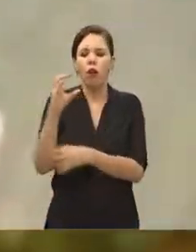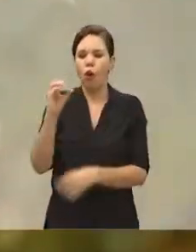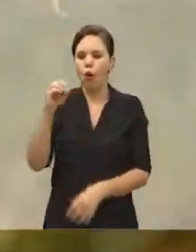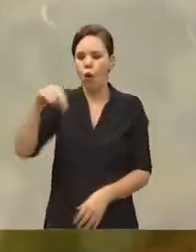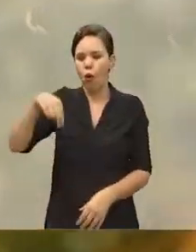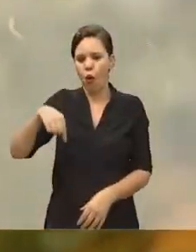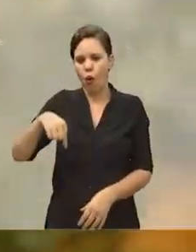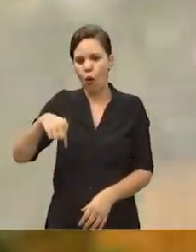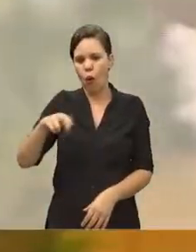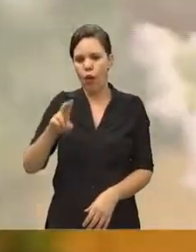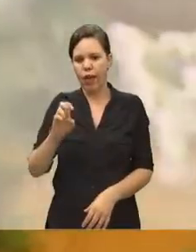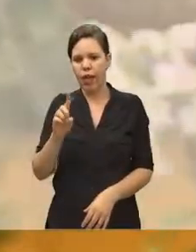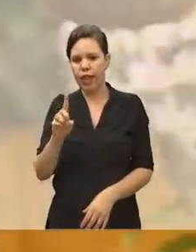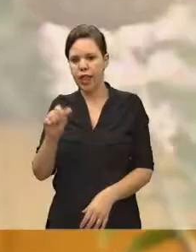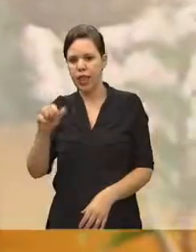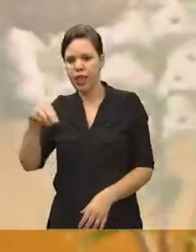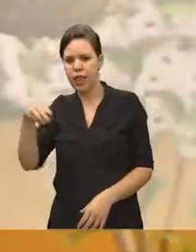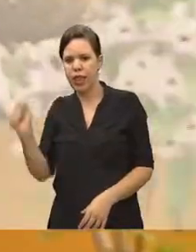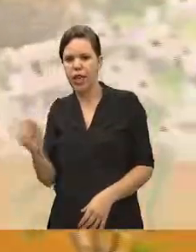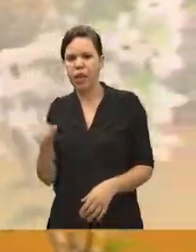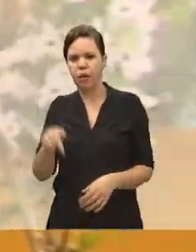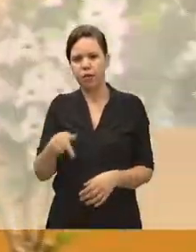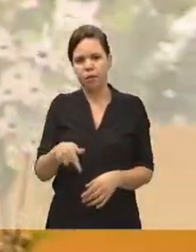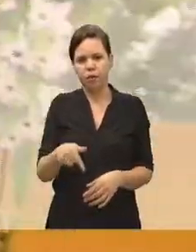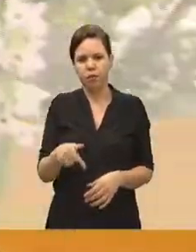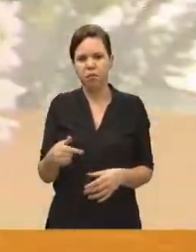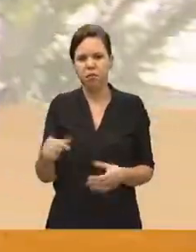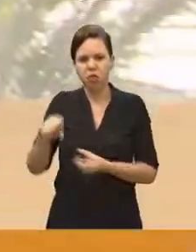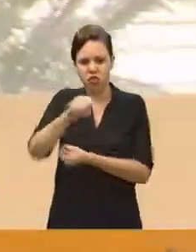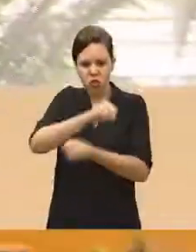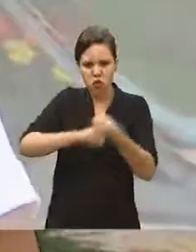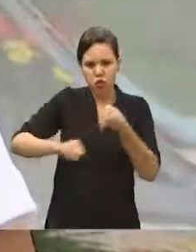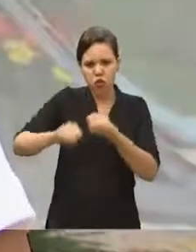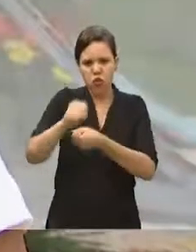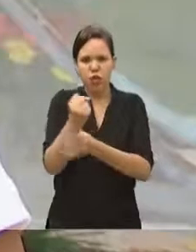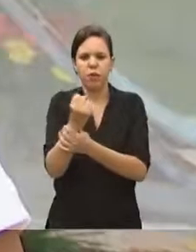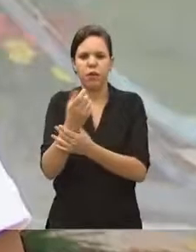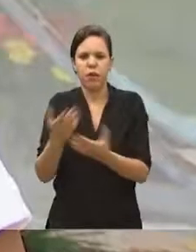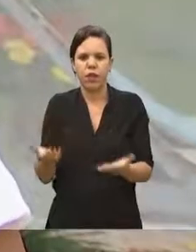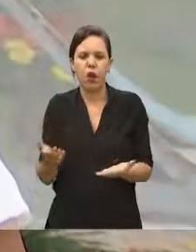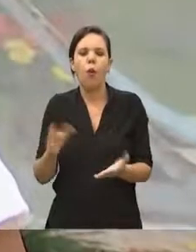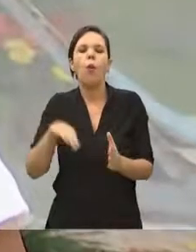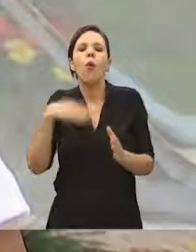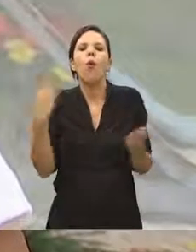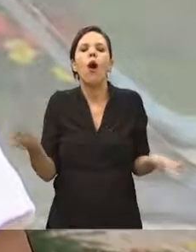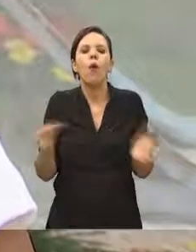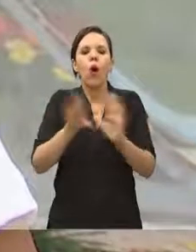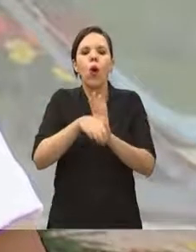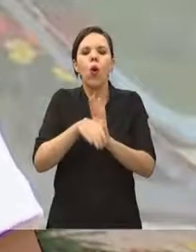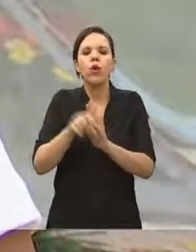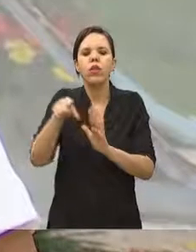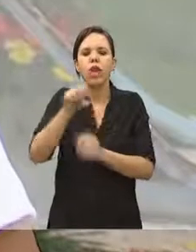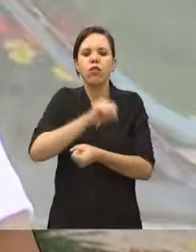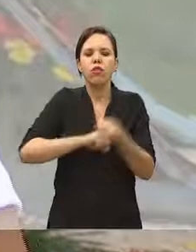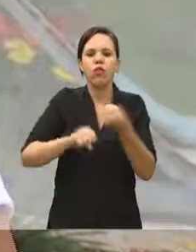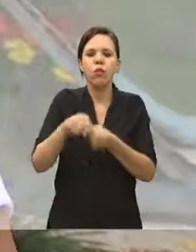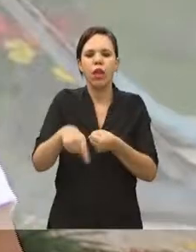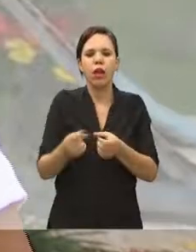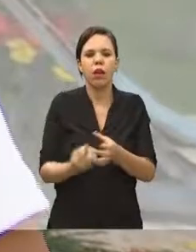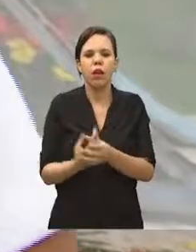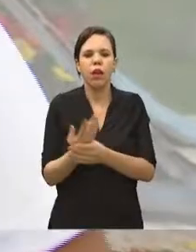coquedamas, finalizam este espaço com mais sustentabilidade. Qual é o conceito de sustentabilidade que essas plantas